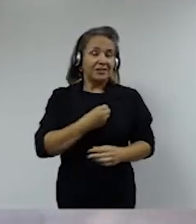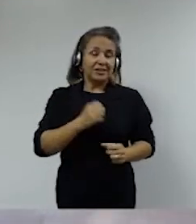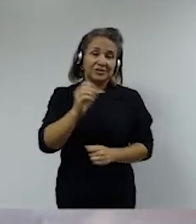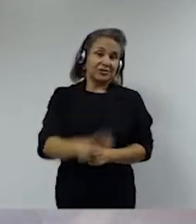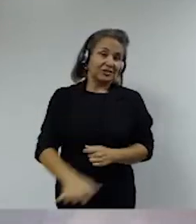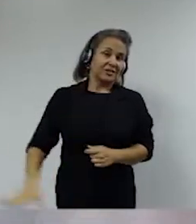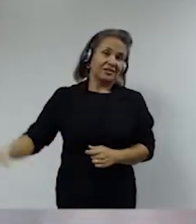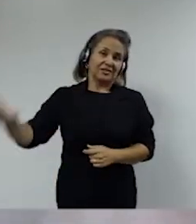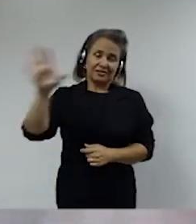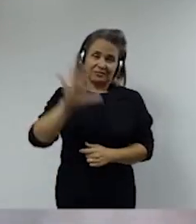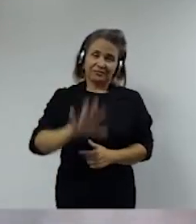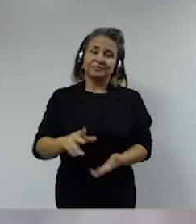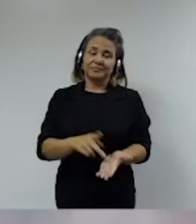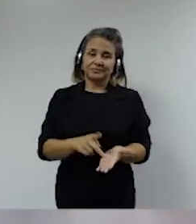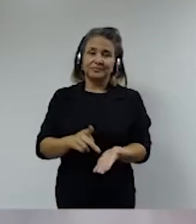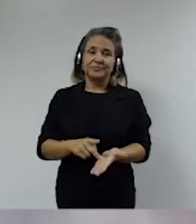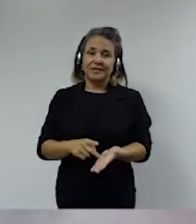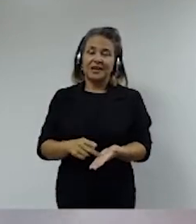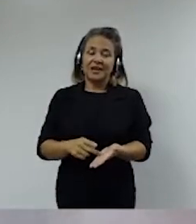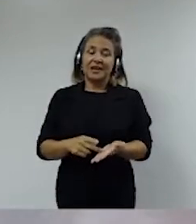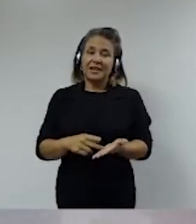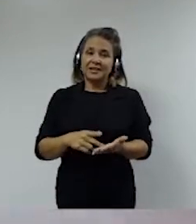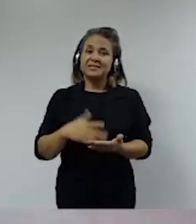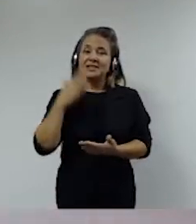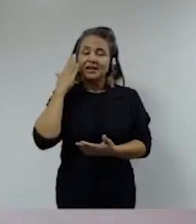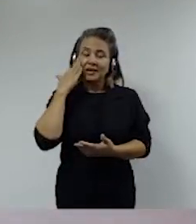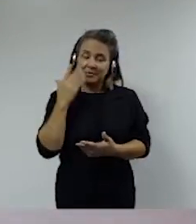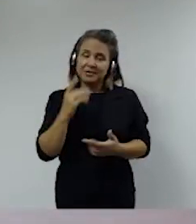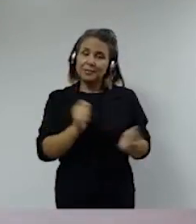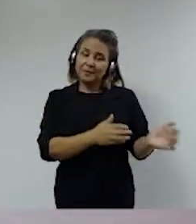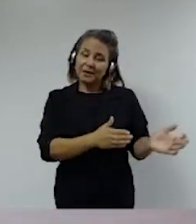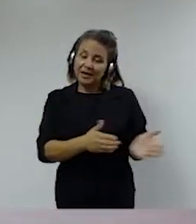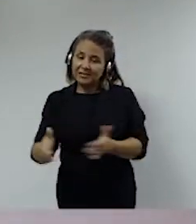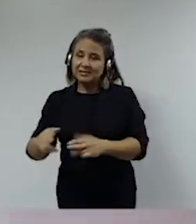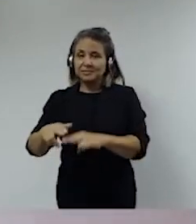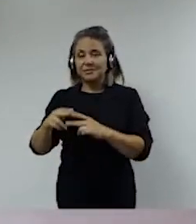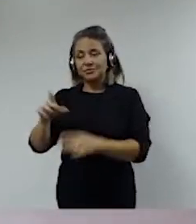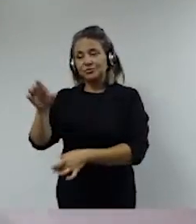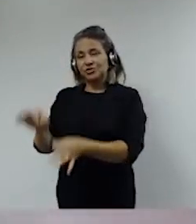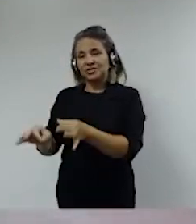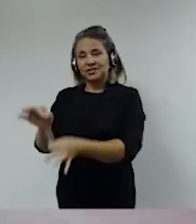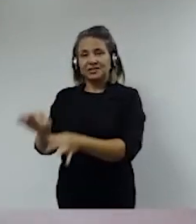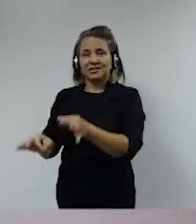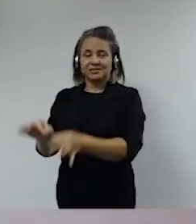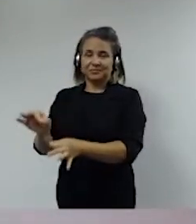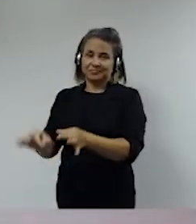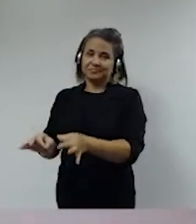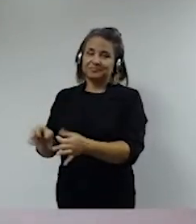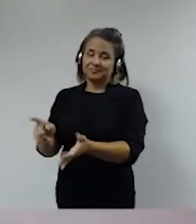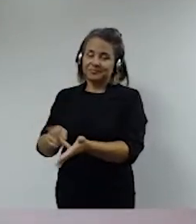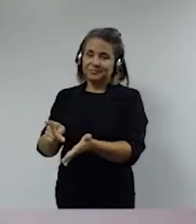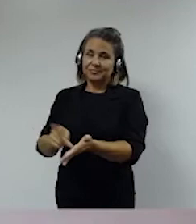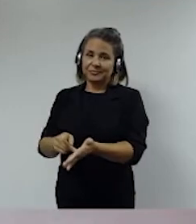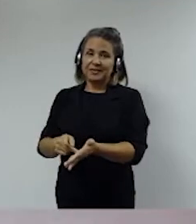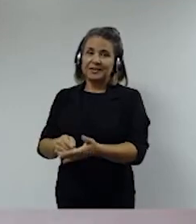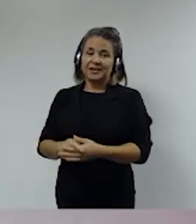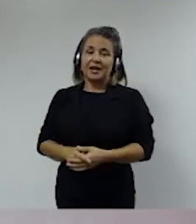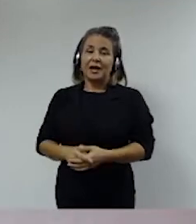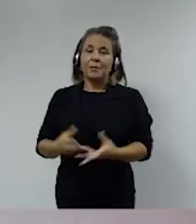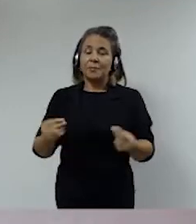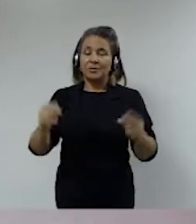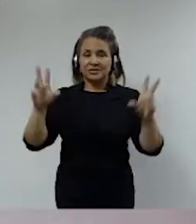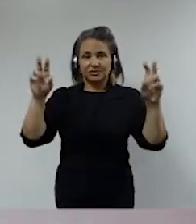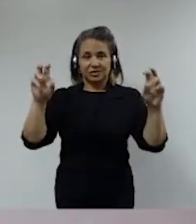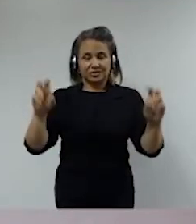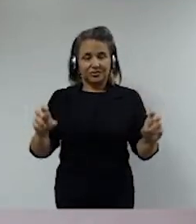passaria incólume pelo direito, especificamente pelo processo penal, né? Então, muitas questões,